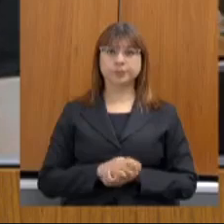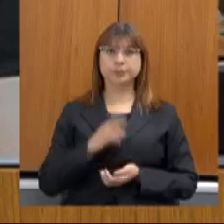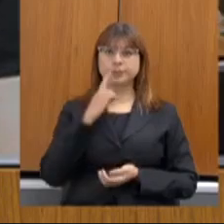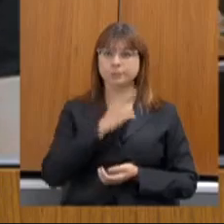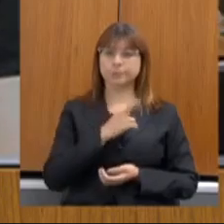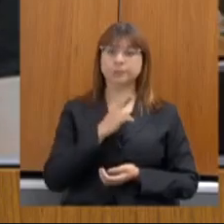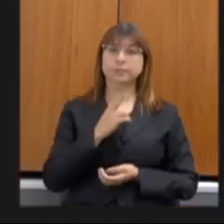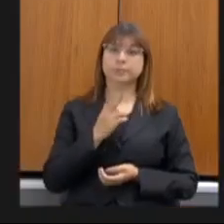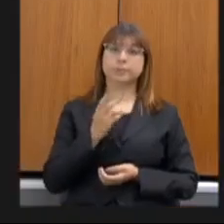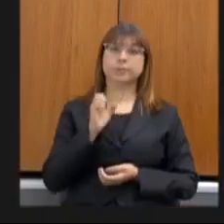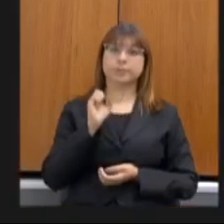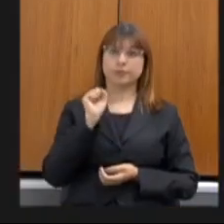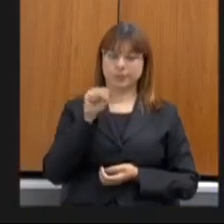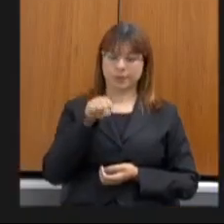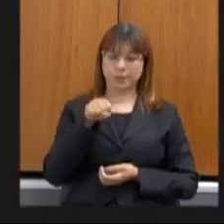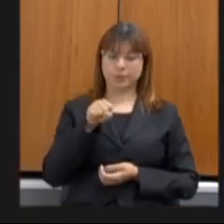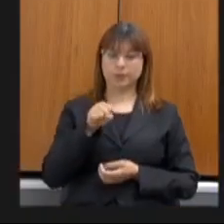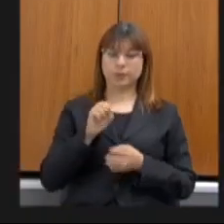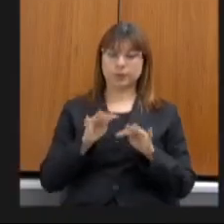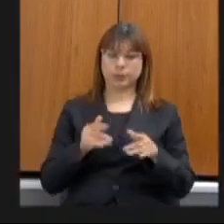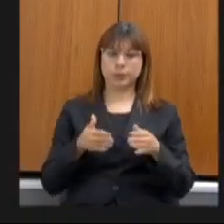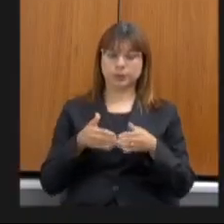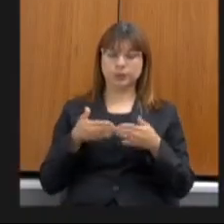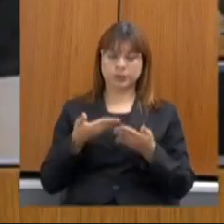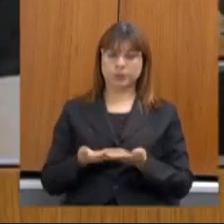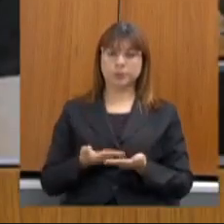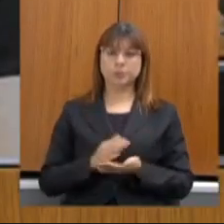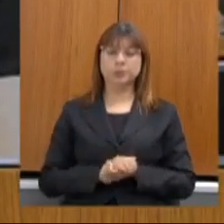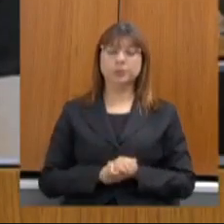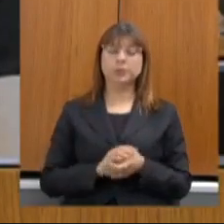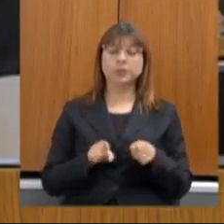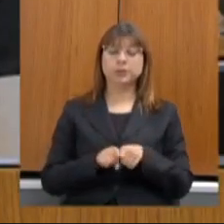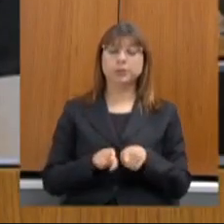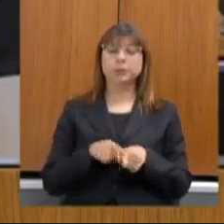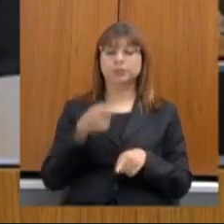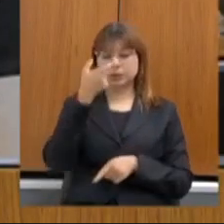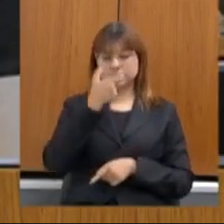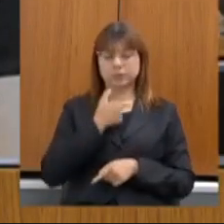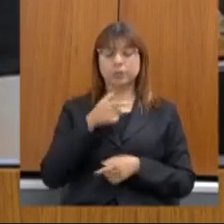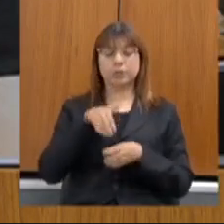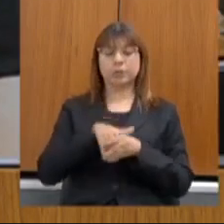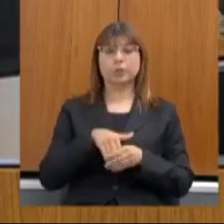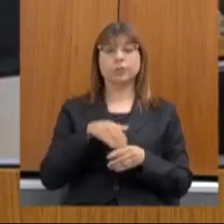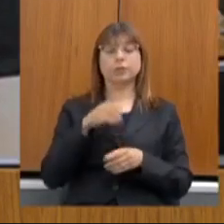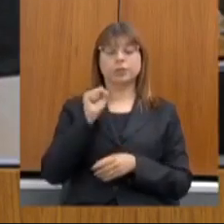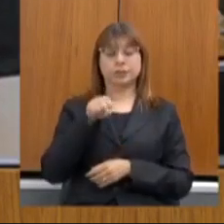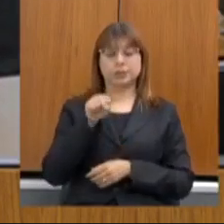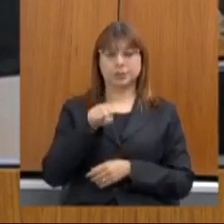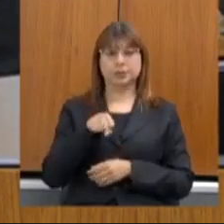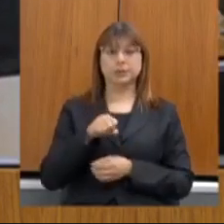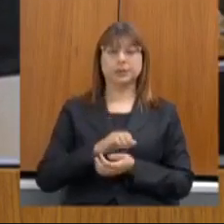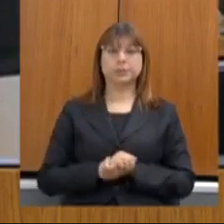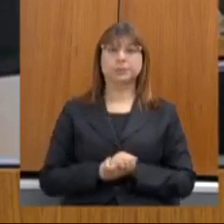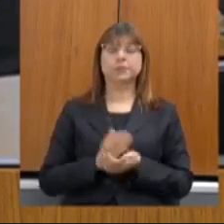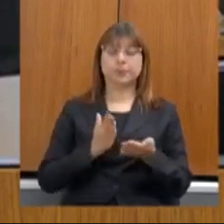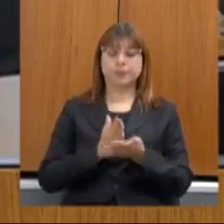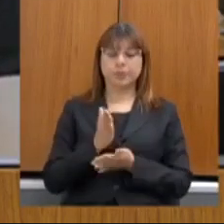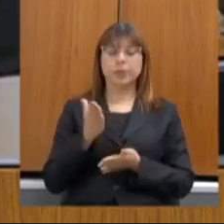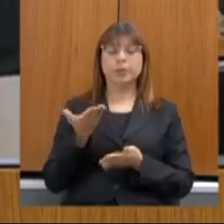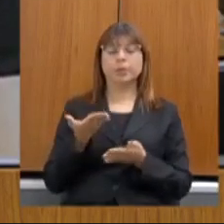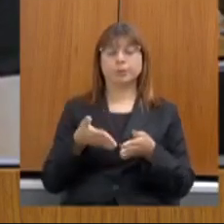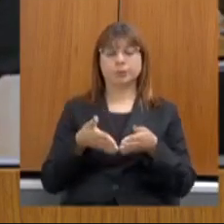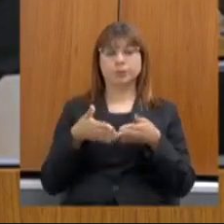e também da mesma forma sem a tudo já que ele mede Presidente também voto sim Deputado Rafael Martins também volta assim